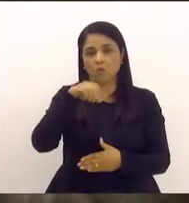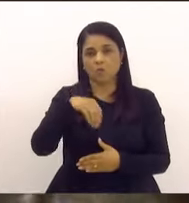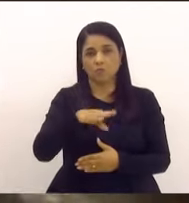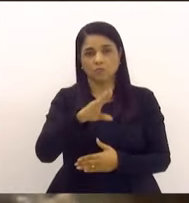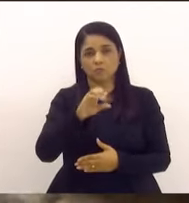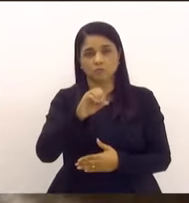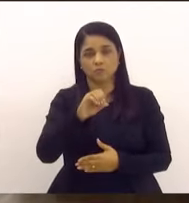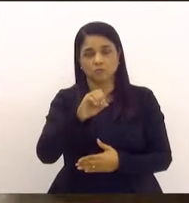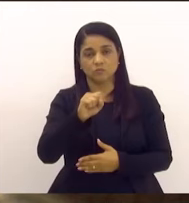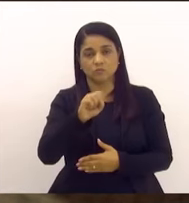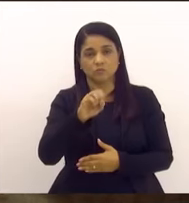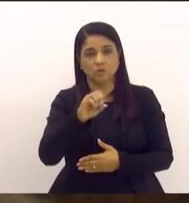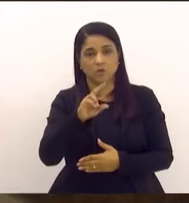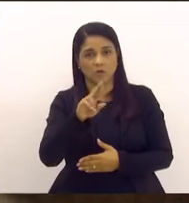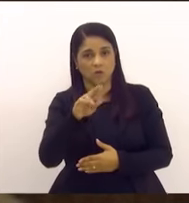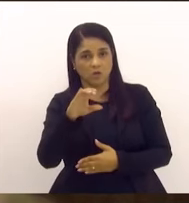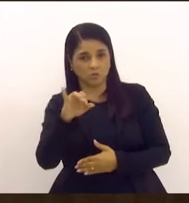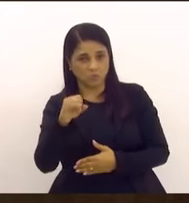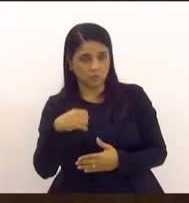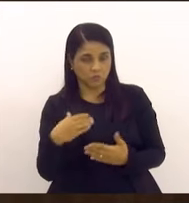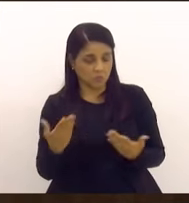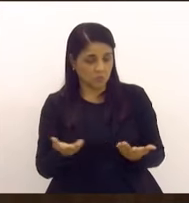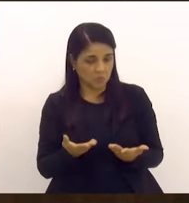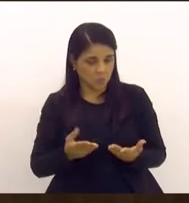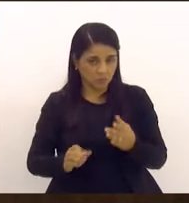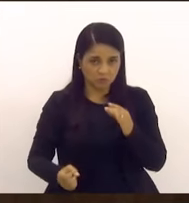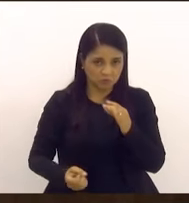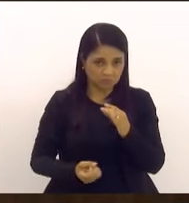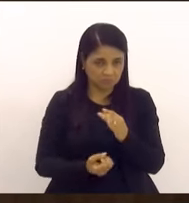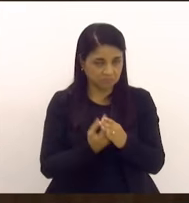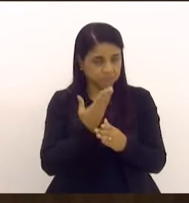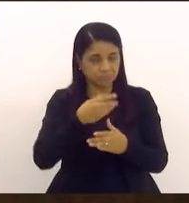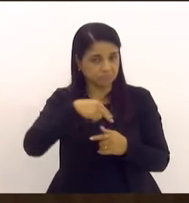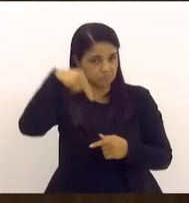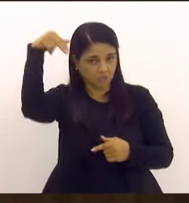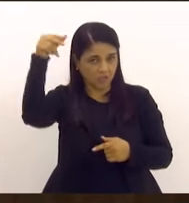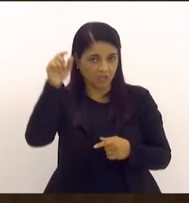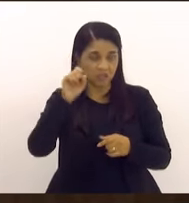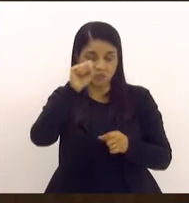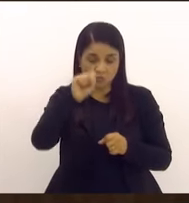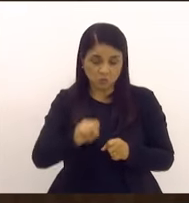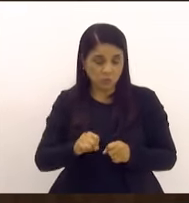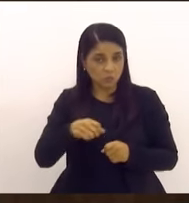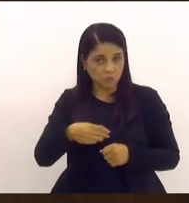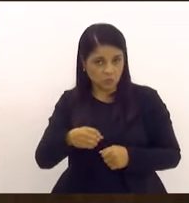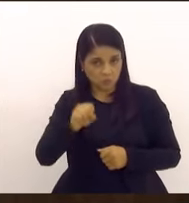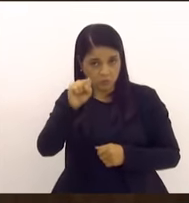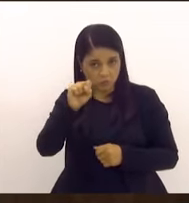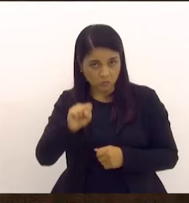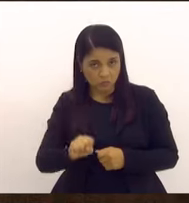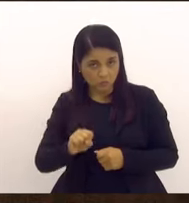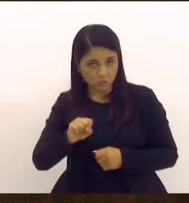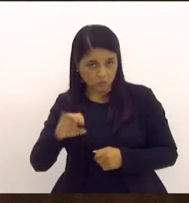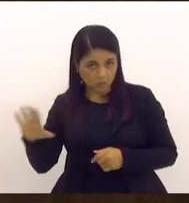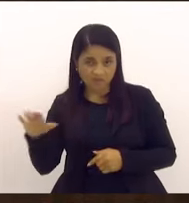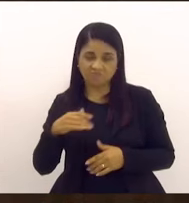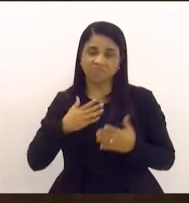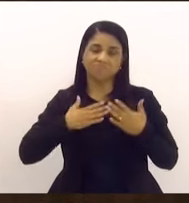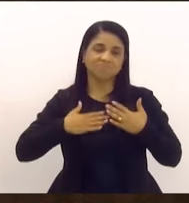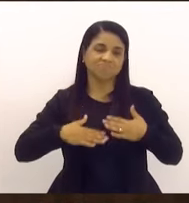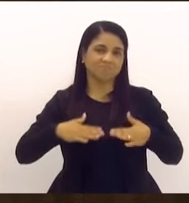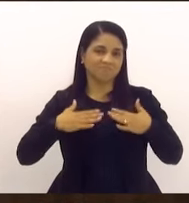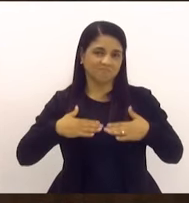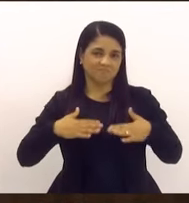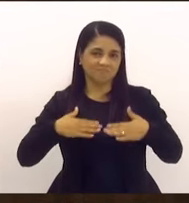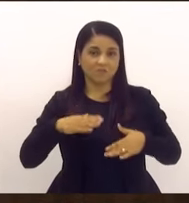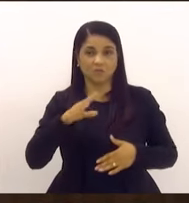que hoje não estão aqui apoiando a criação do Consórcio Sul e Sudeste, que vocês podem ficar tranquilos, que